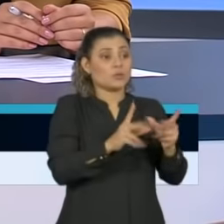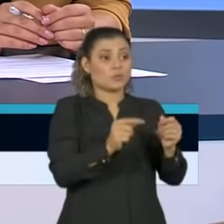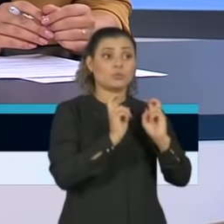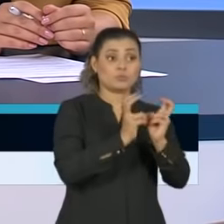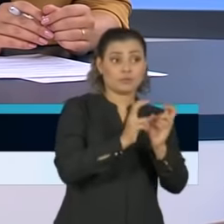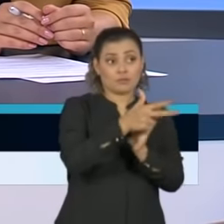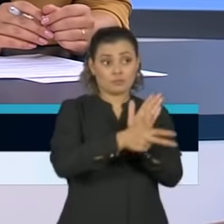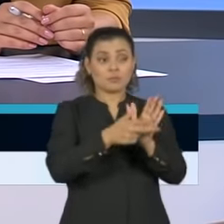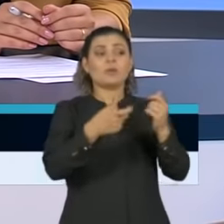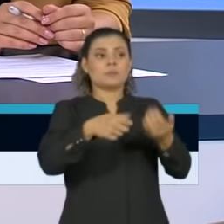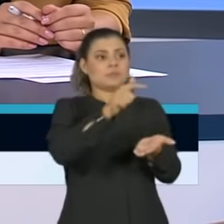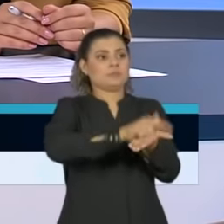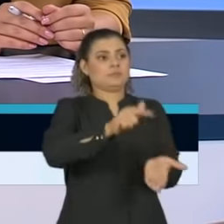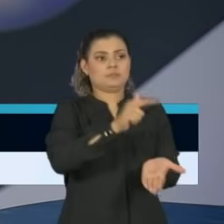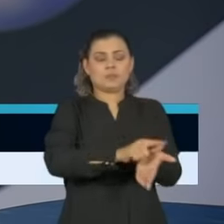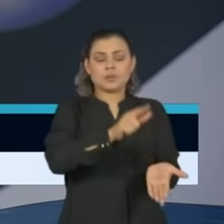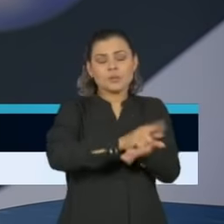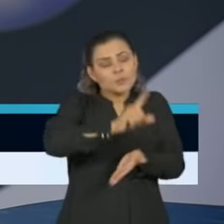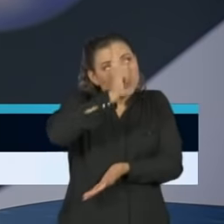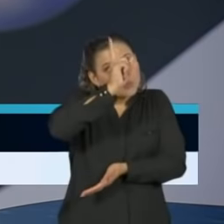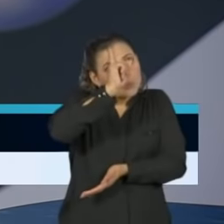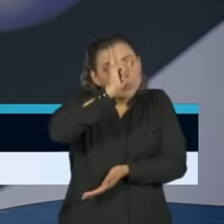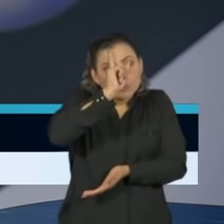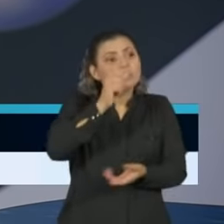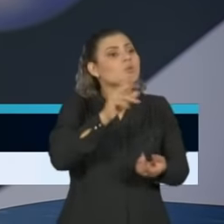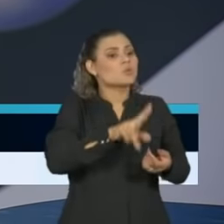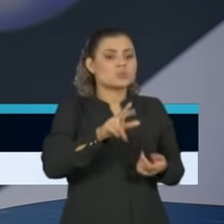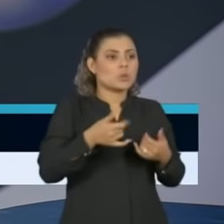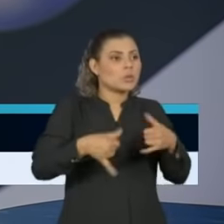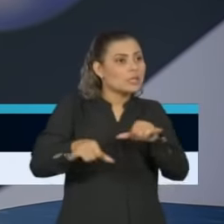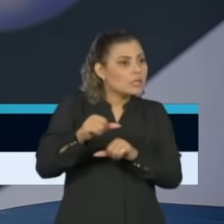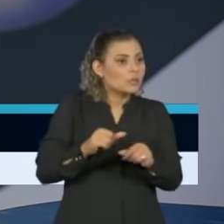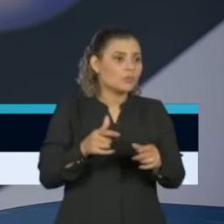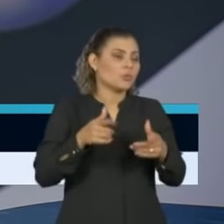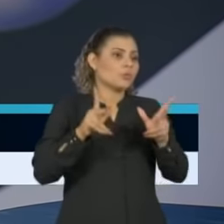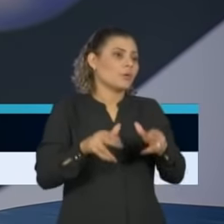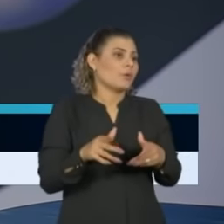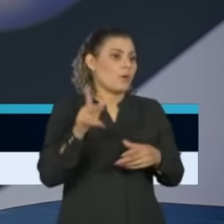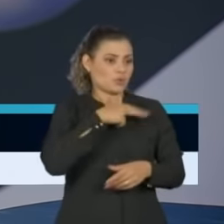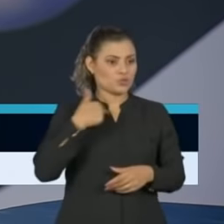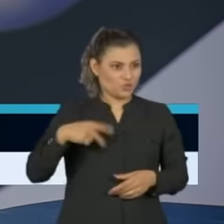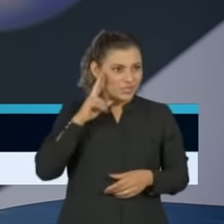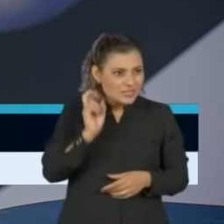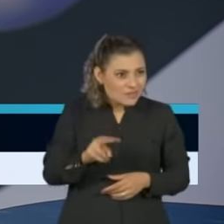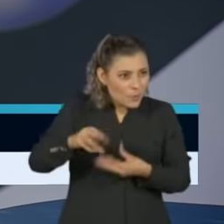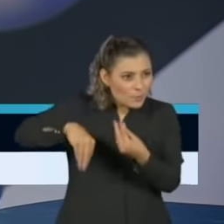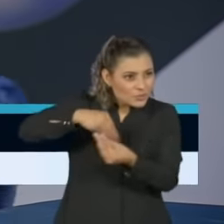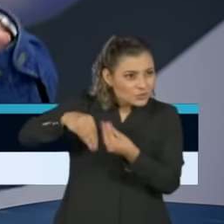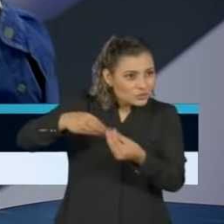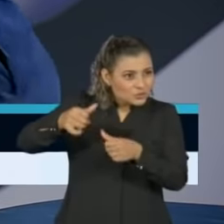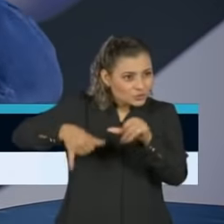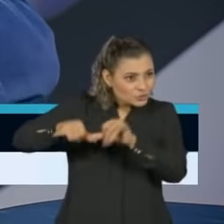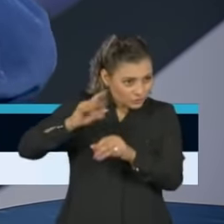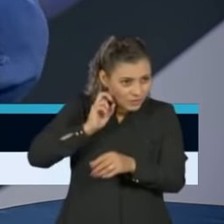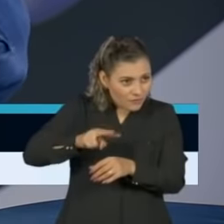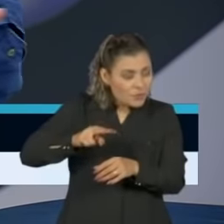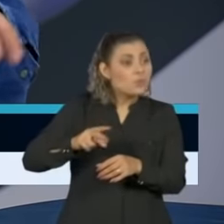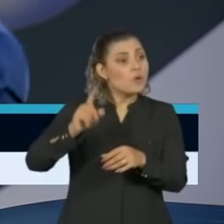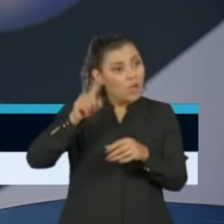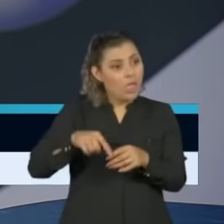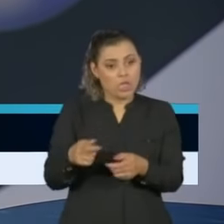ser limpas continuamente, provavelmente usando alguma substância, como estão usando lá na China, que eles chamam de bleach trucks, aqueles caminhões que